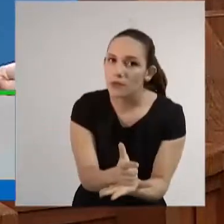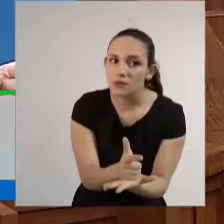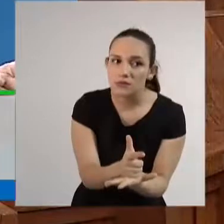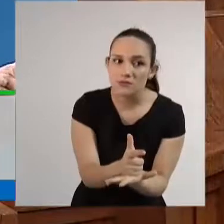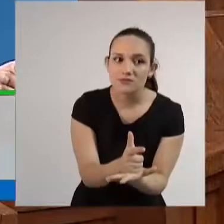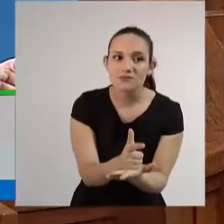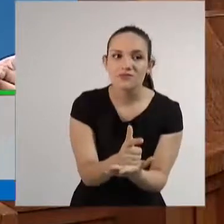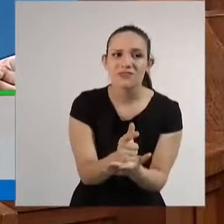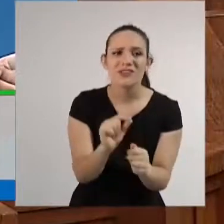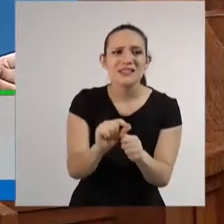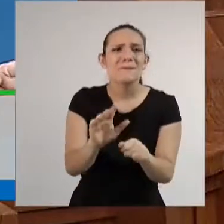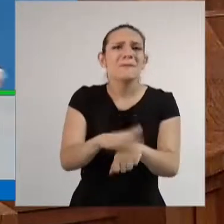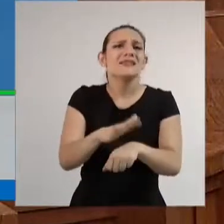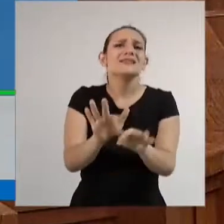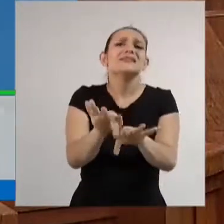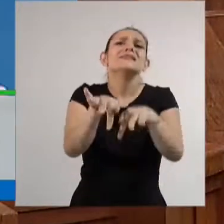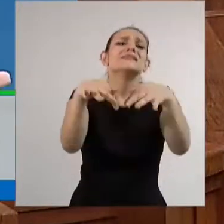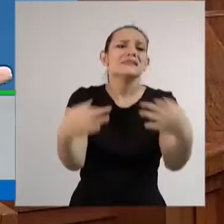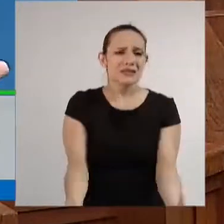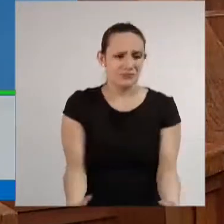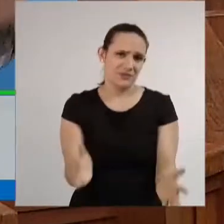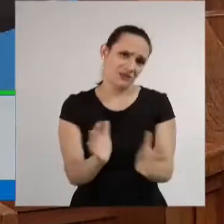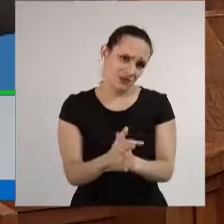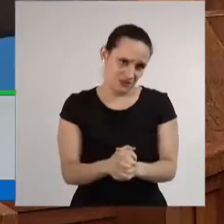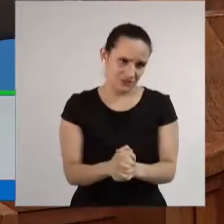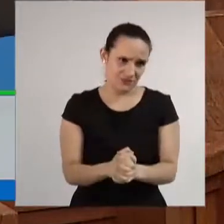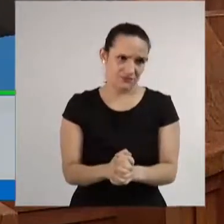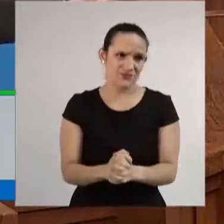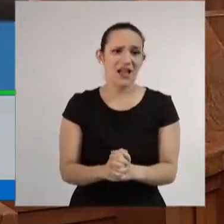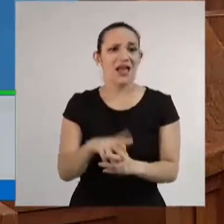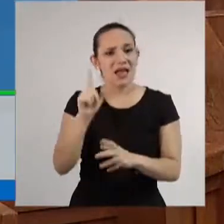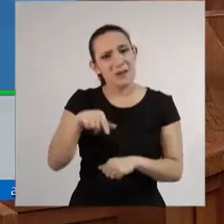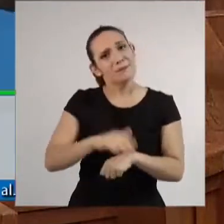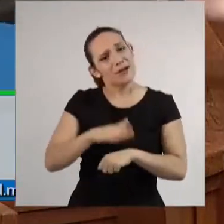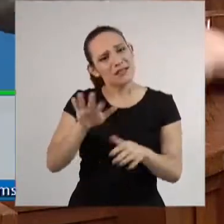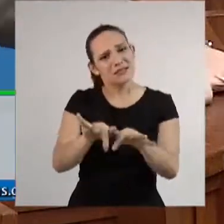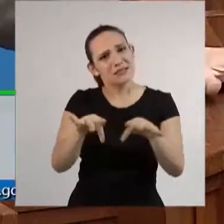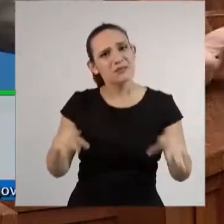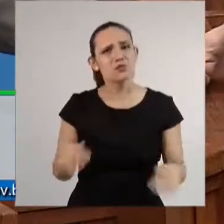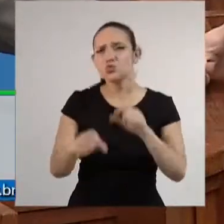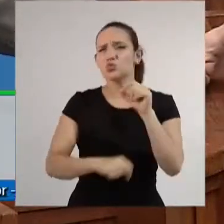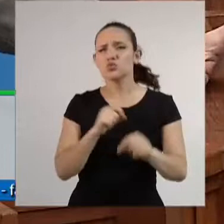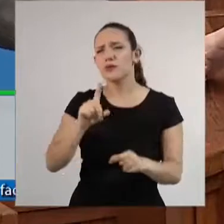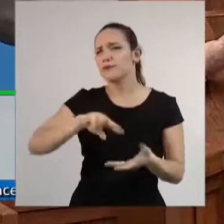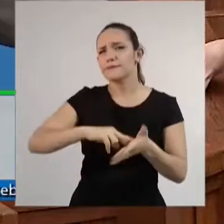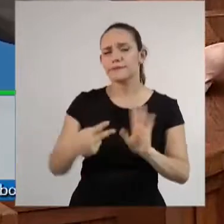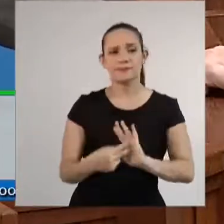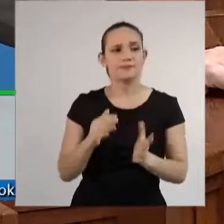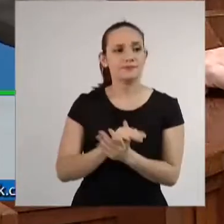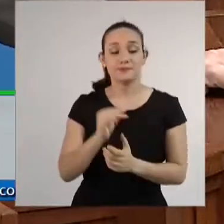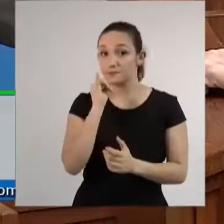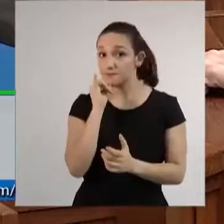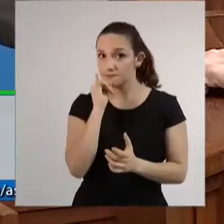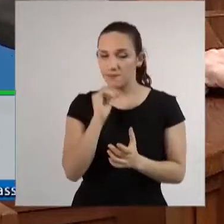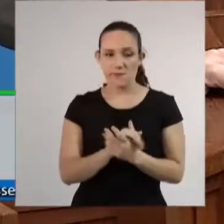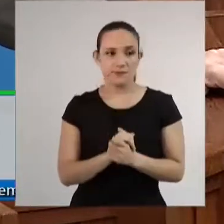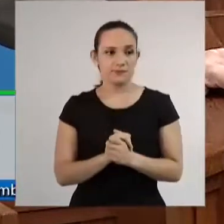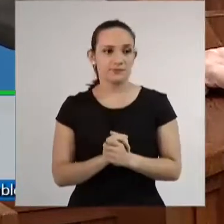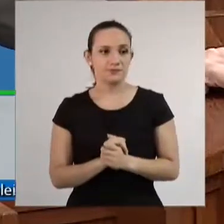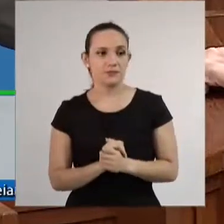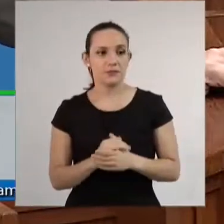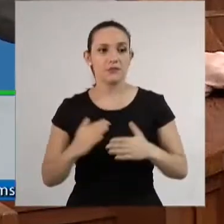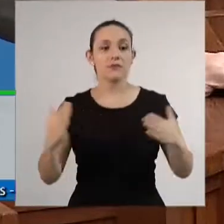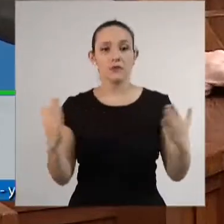simplificar o modelo. Exatamente, é simplificar. Na verdade, você substituiria 5 tributos, 3